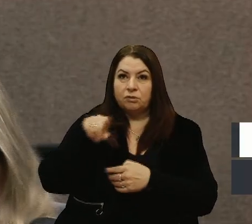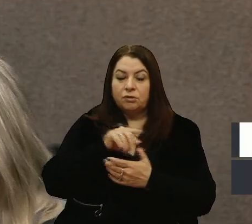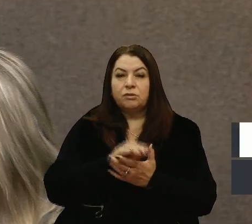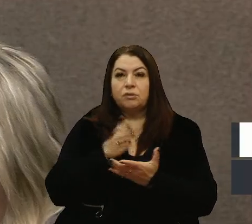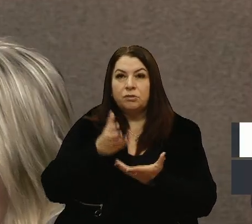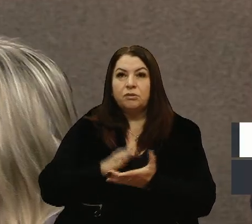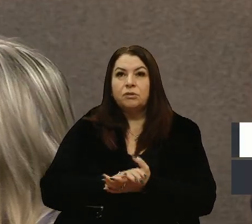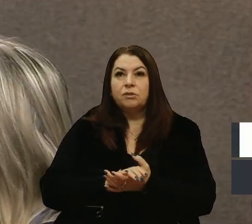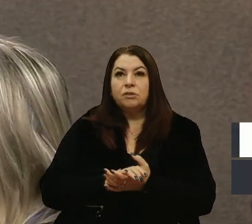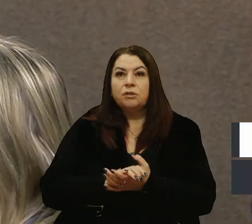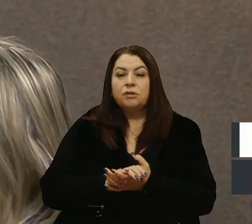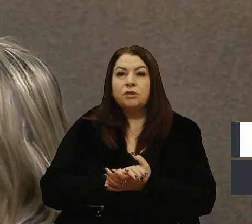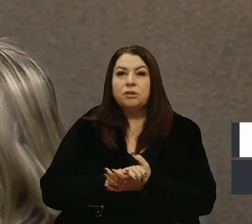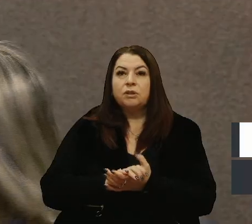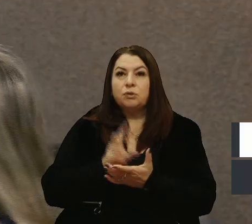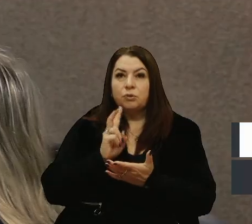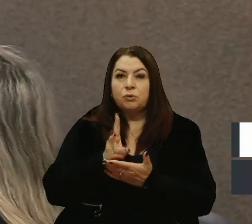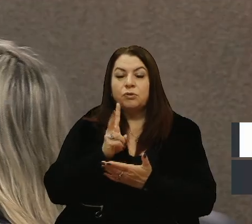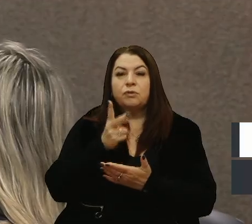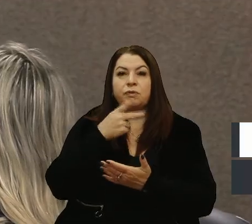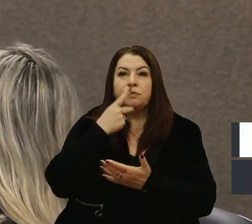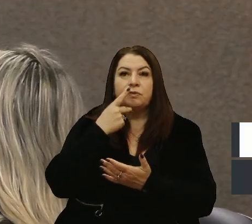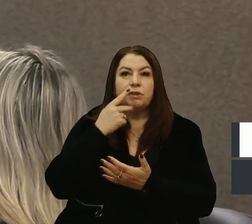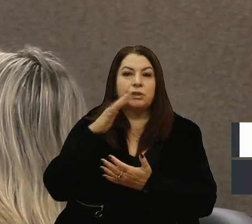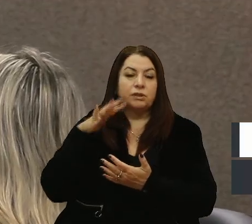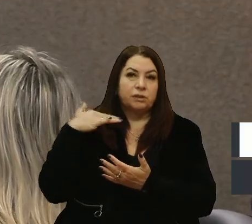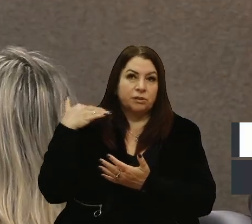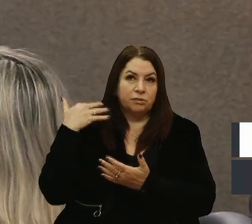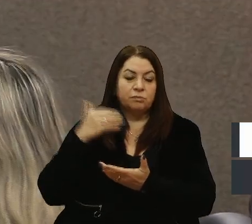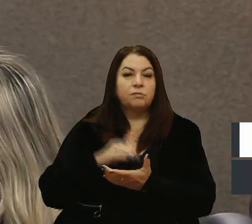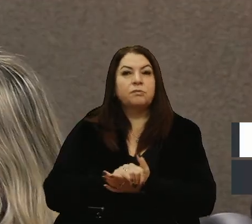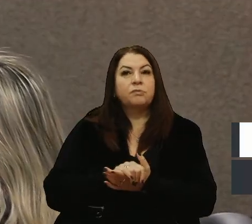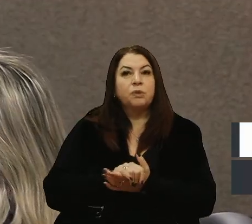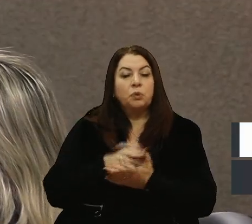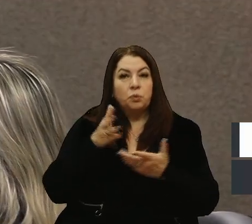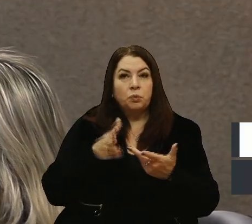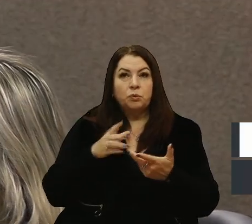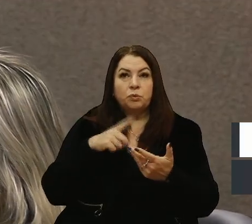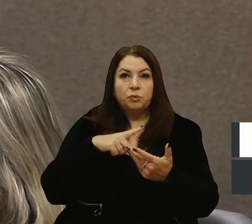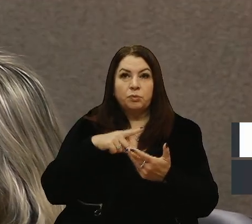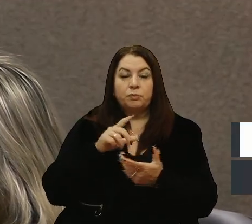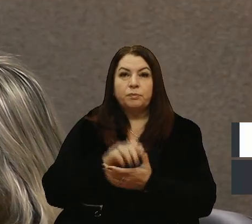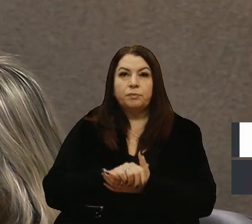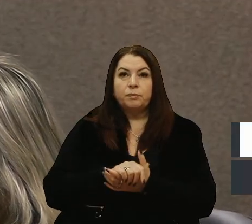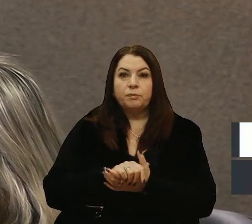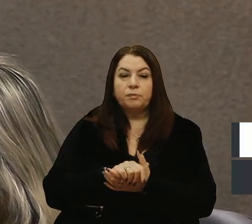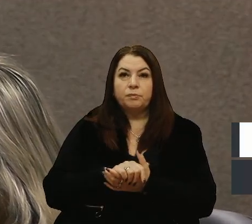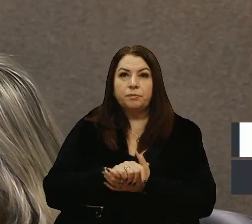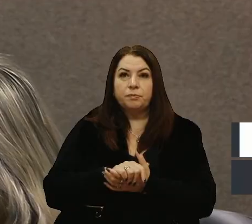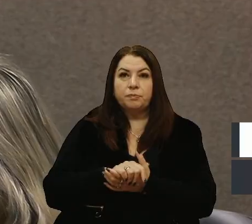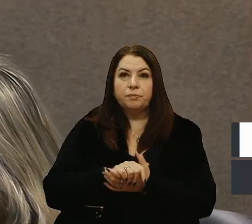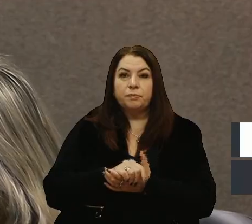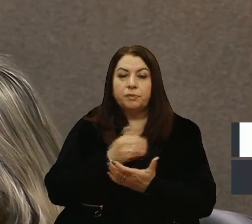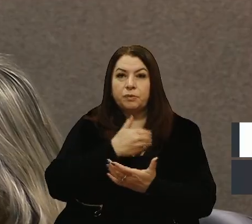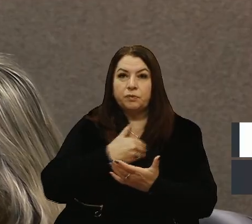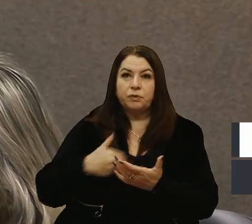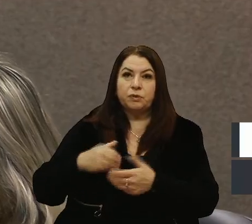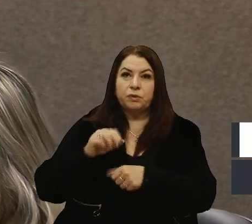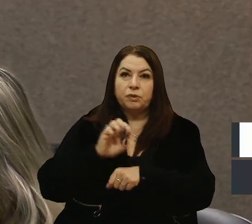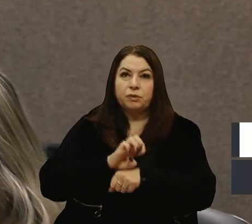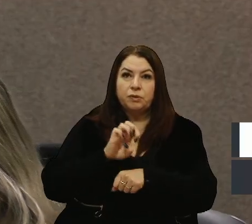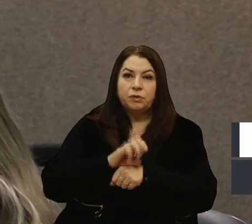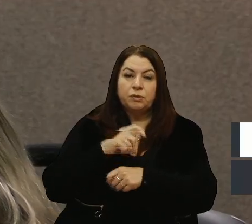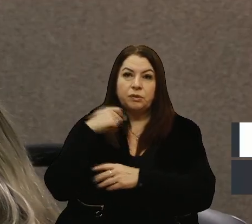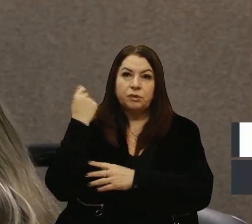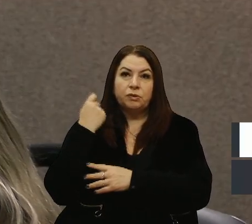hoje. Sigo aqui na fala da vereadora Andressa Marques. Hoje nós temos a próxima governadora do estado do Rio